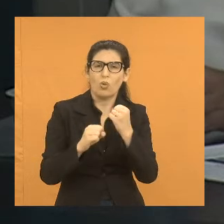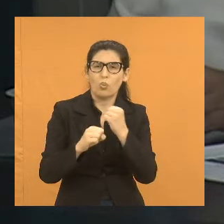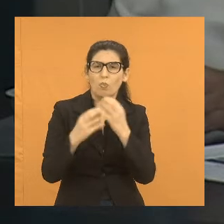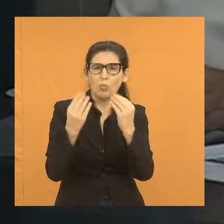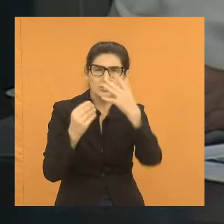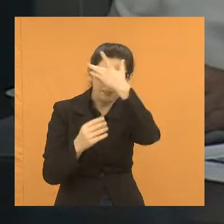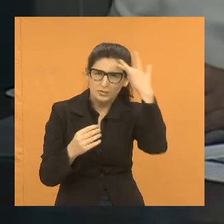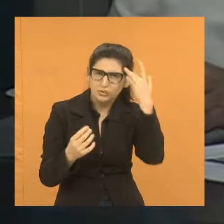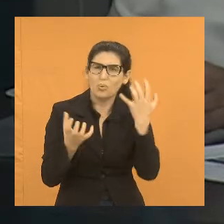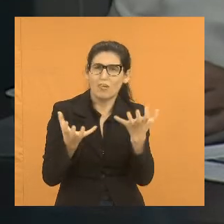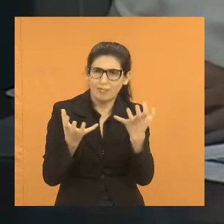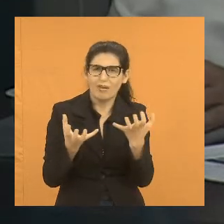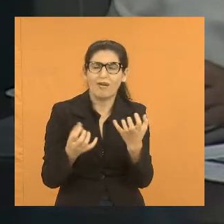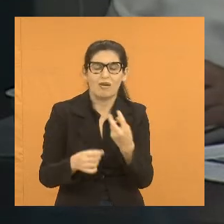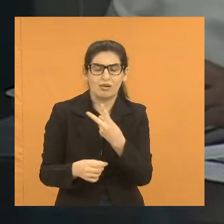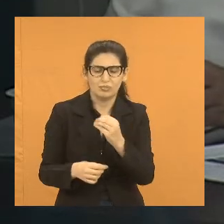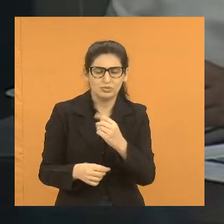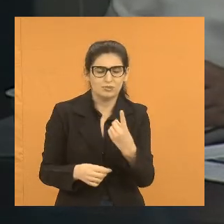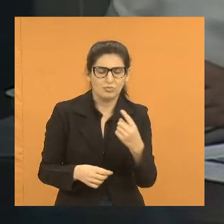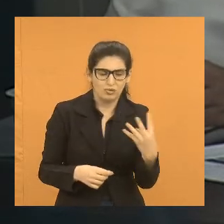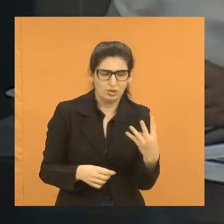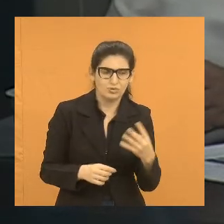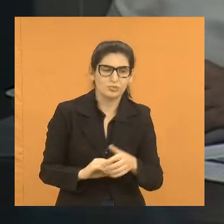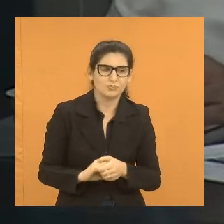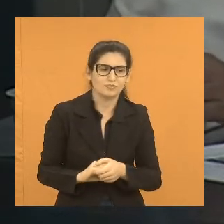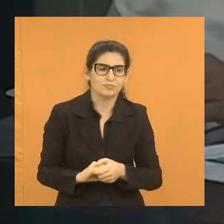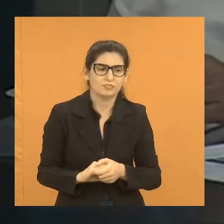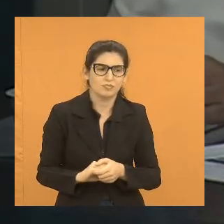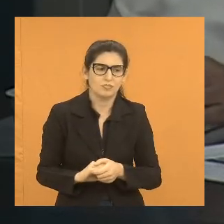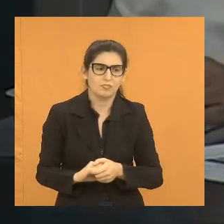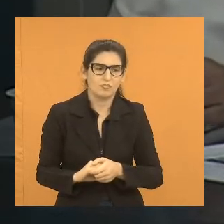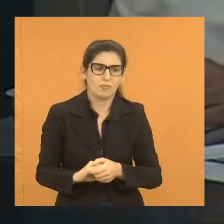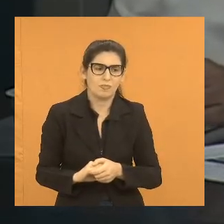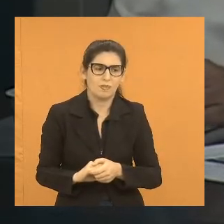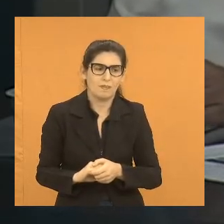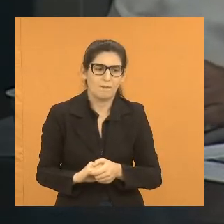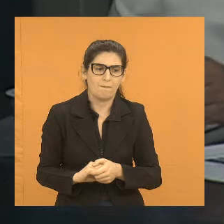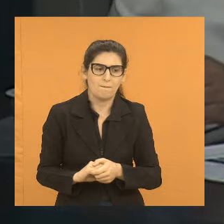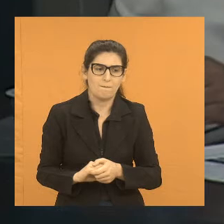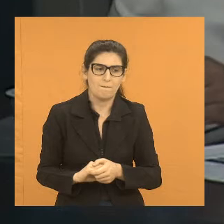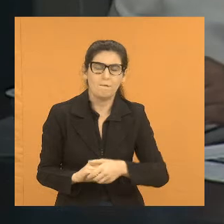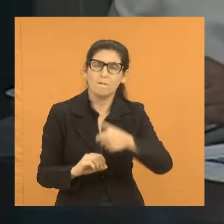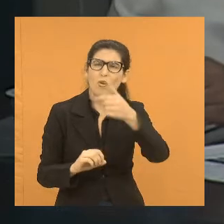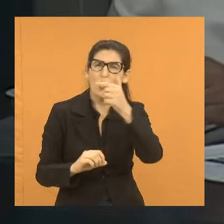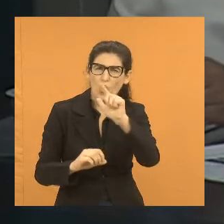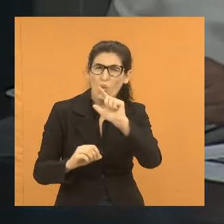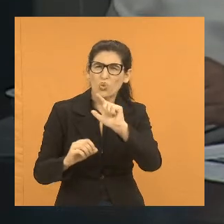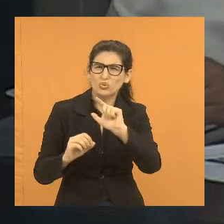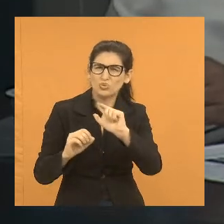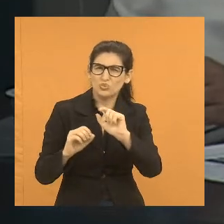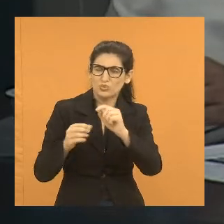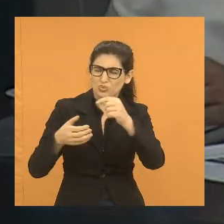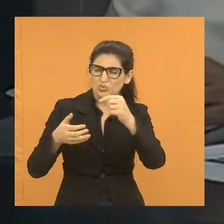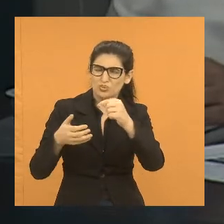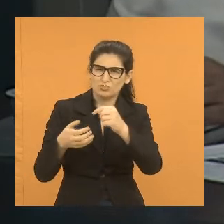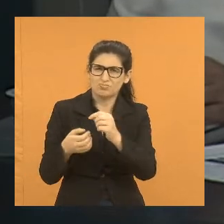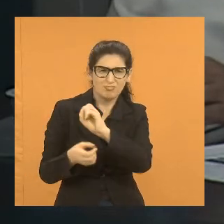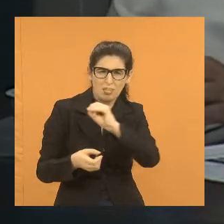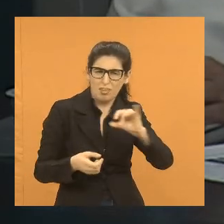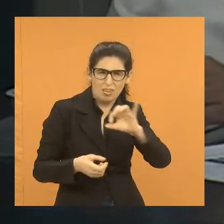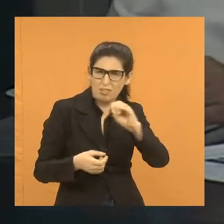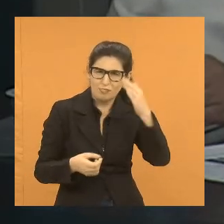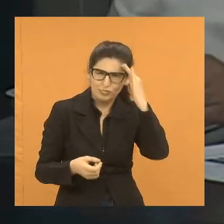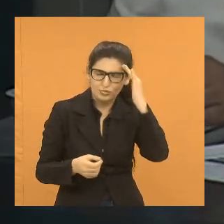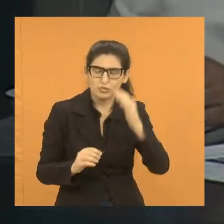tá? A laringo e a nasofibroscopia, isso a gente depende de otorrino que faça, e